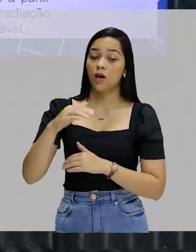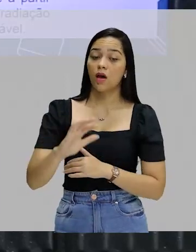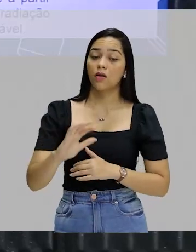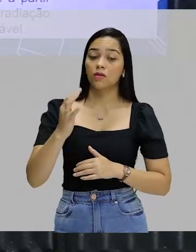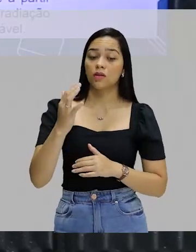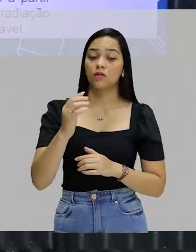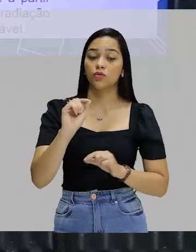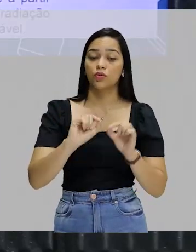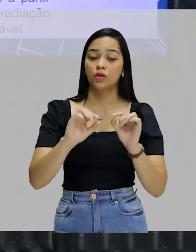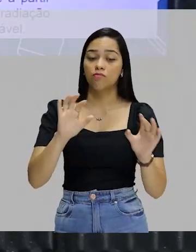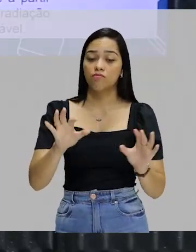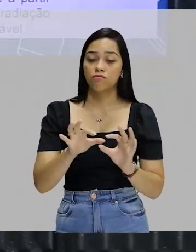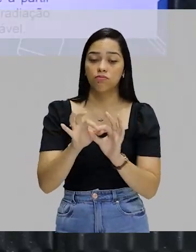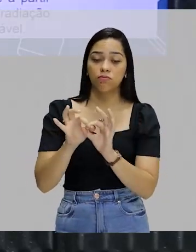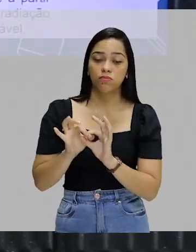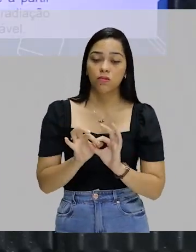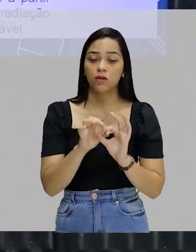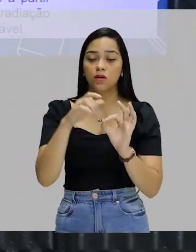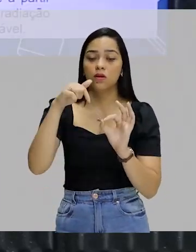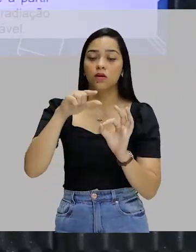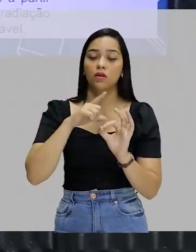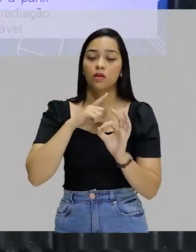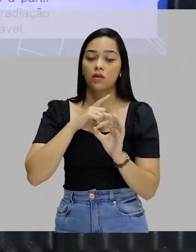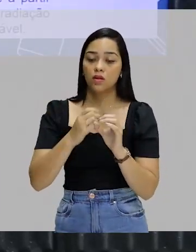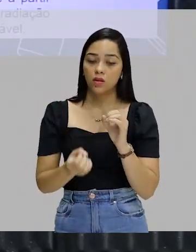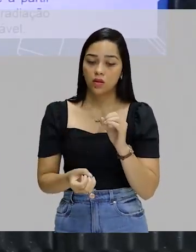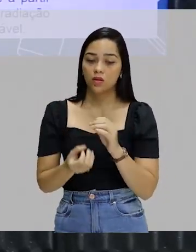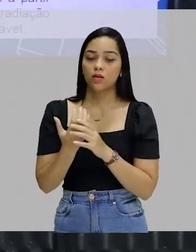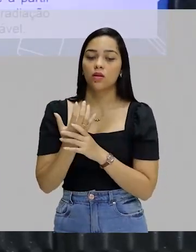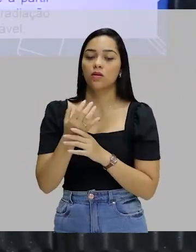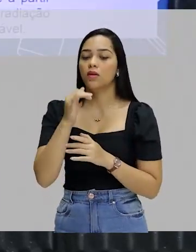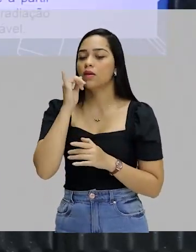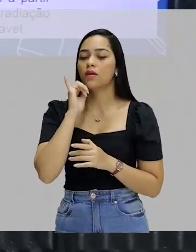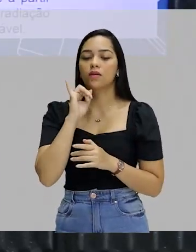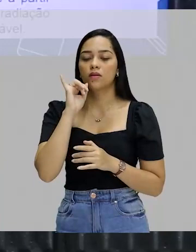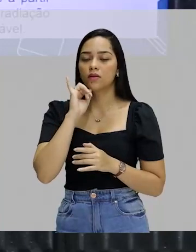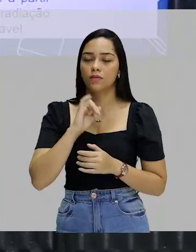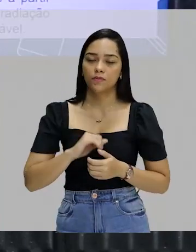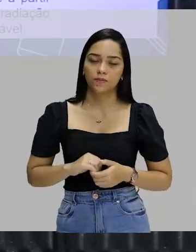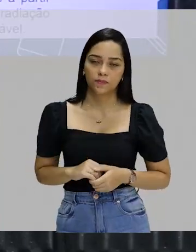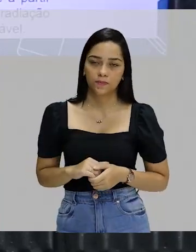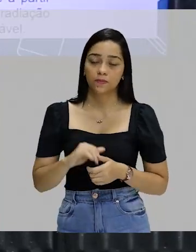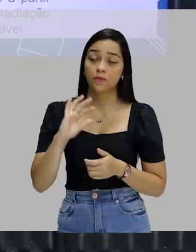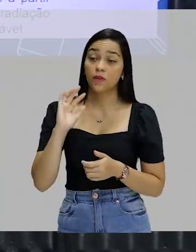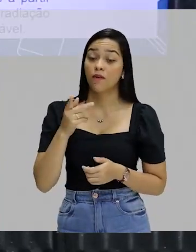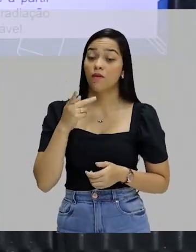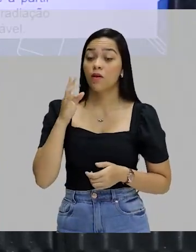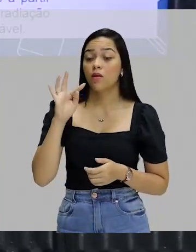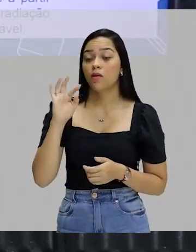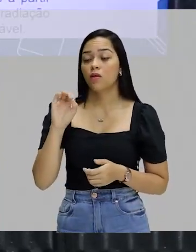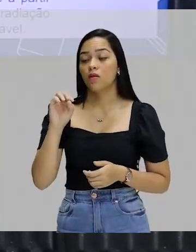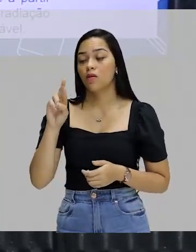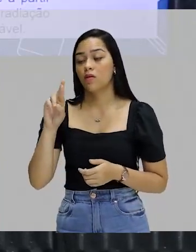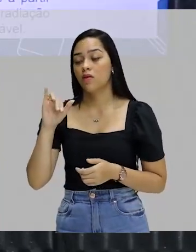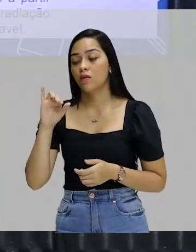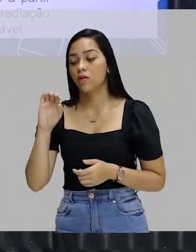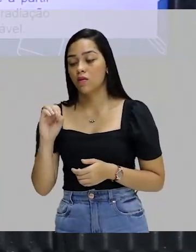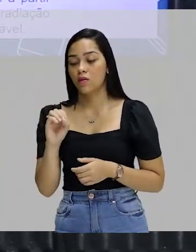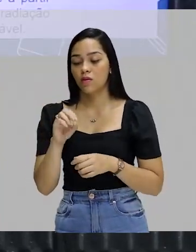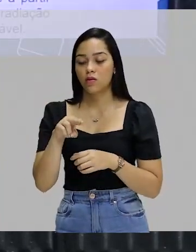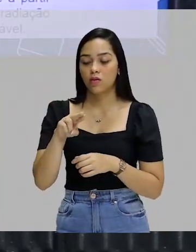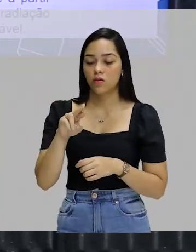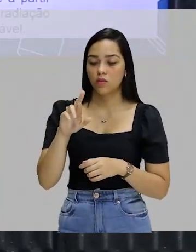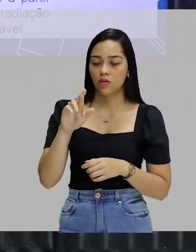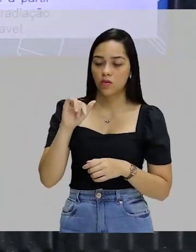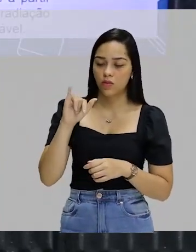ocorre em cadeia até que um átomo estável seja originado. Então, nós falamos do tório. O urânio emitiu